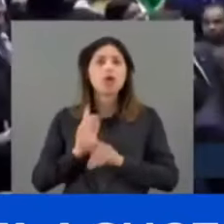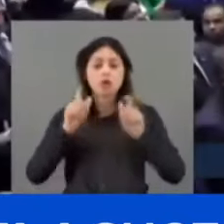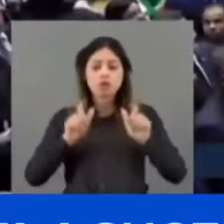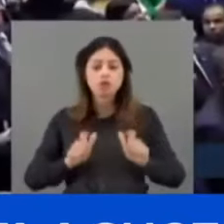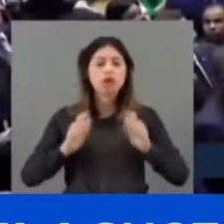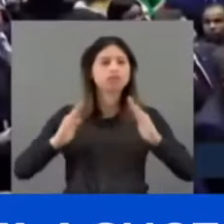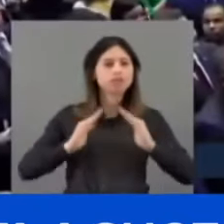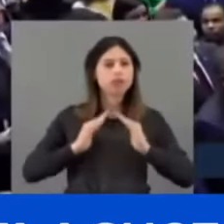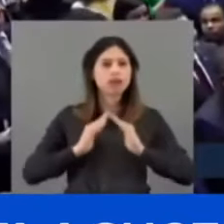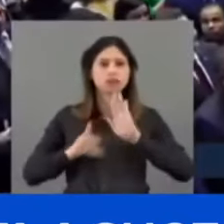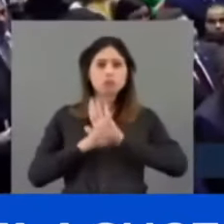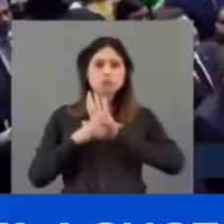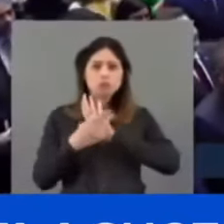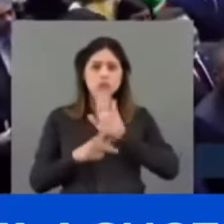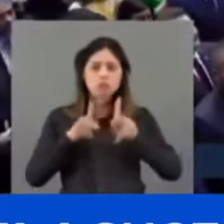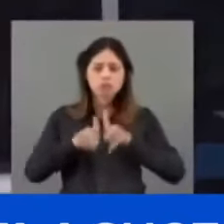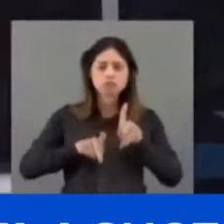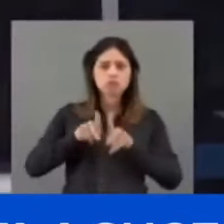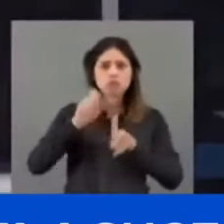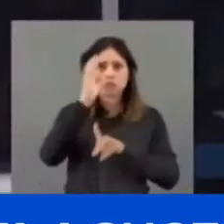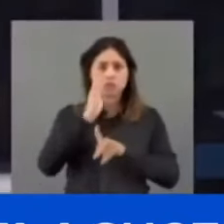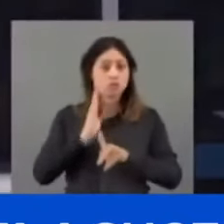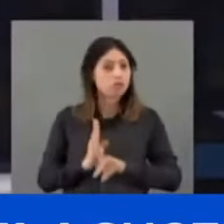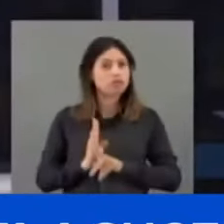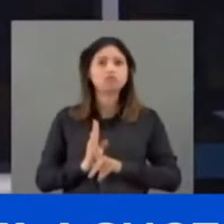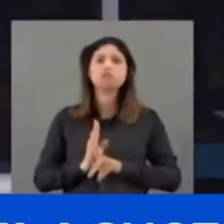que ele está sendo em 2023. Porque o dia